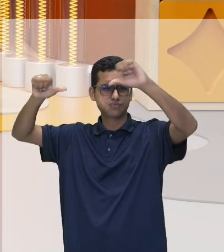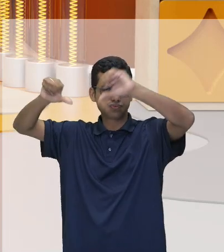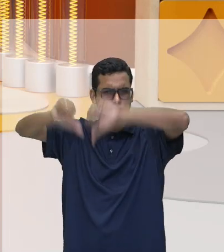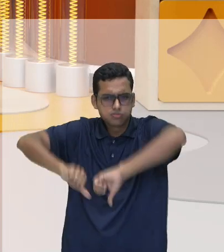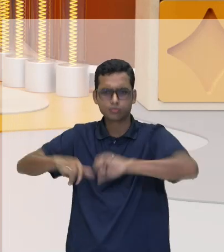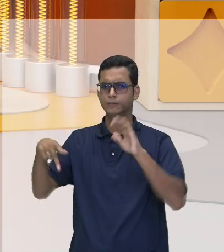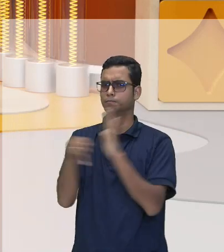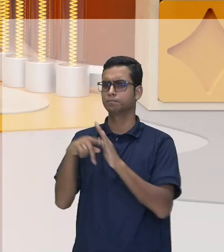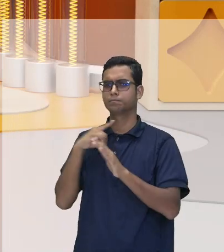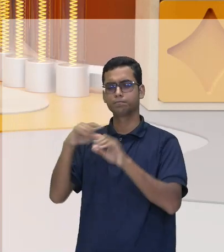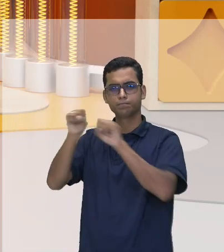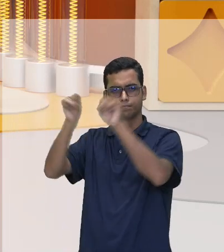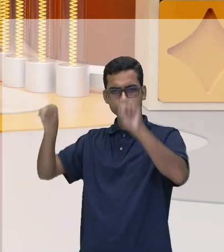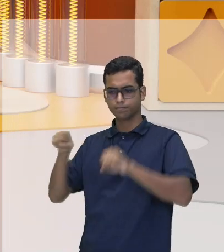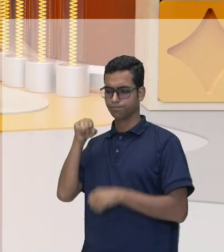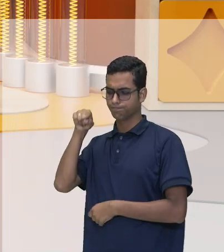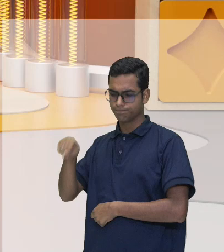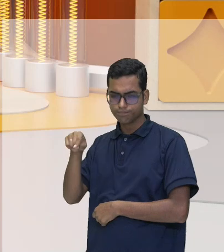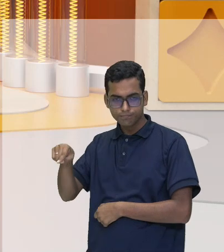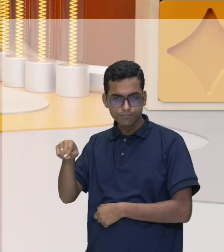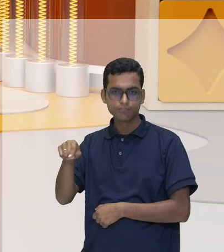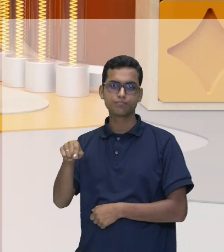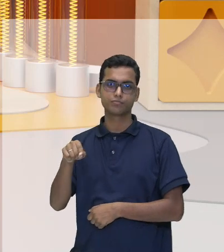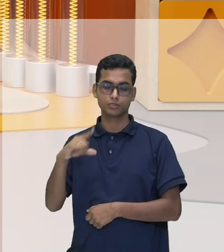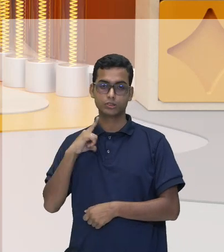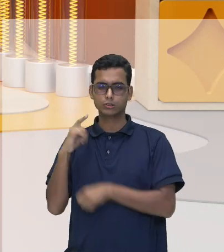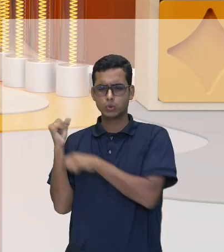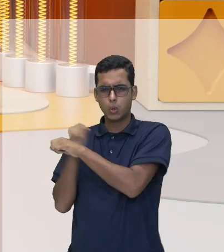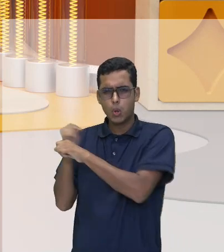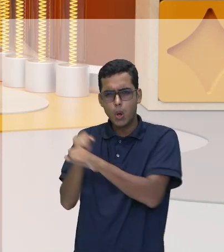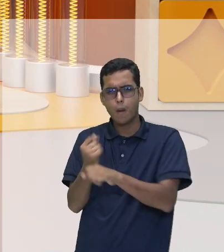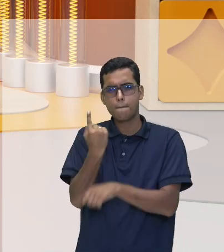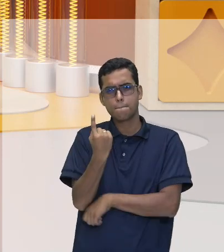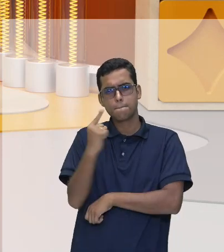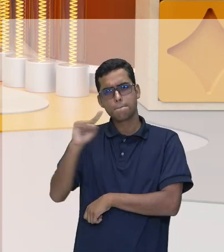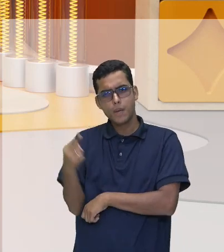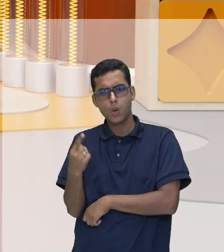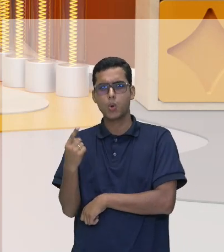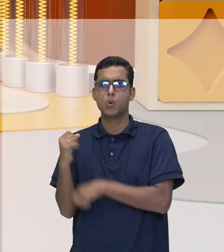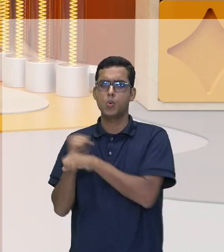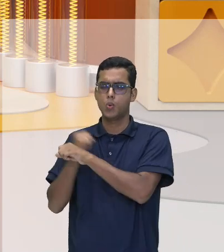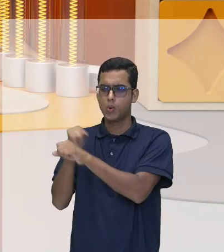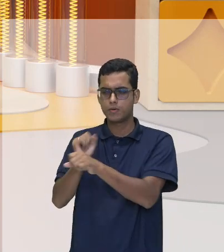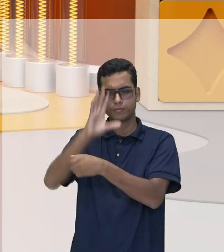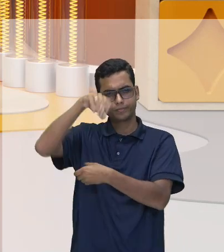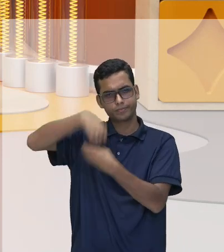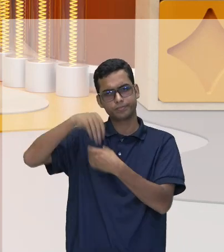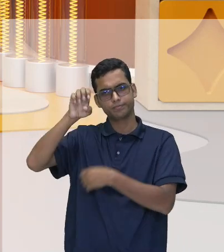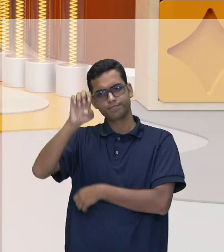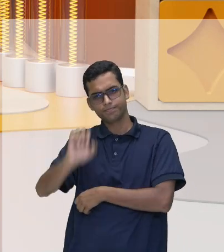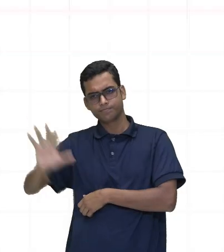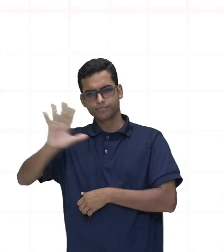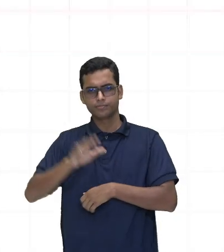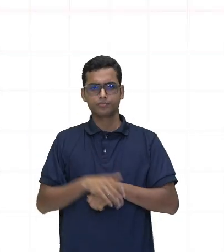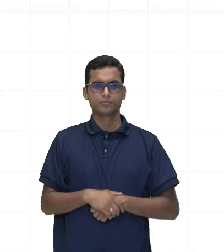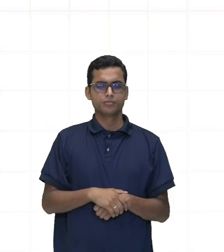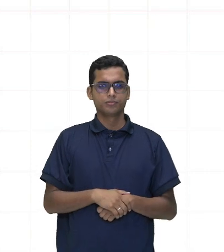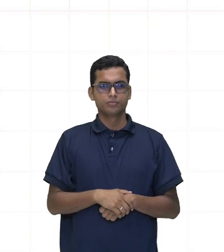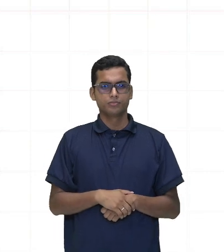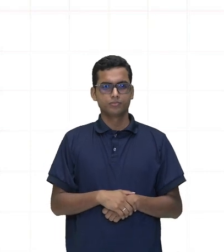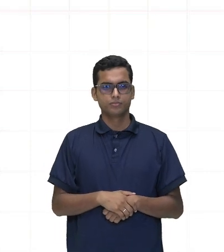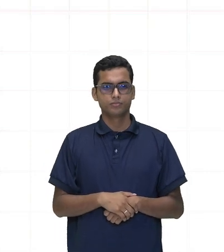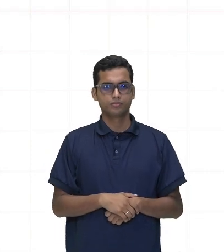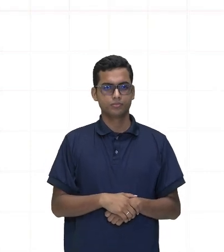os privilégios, terras e não trabalha por isso. Então, imbuído daquelas ideias de